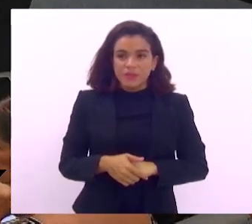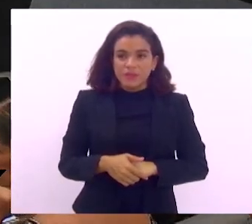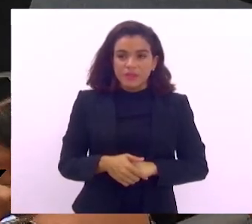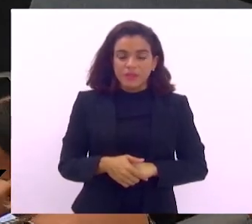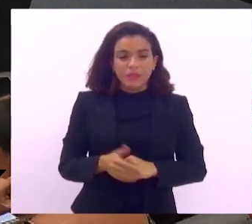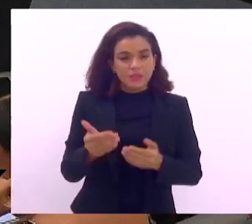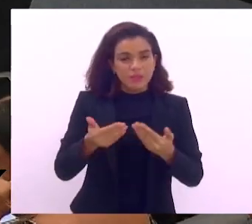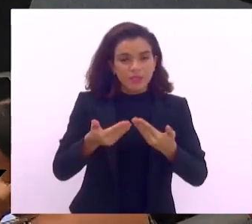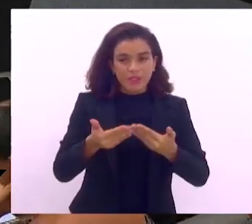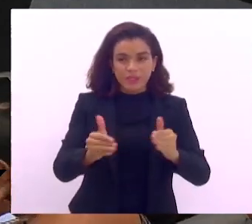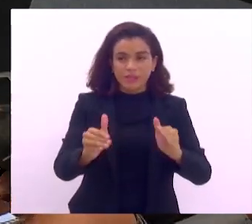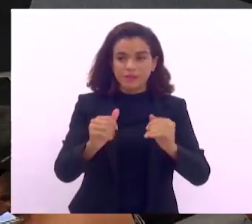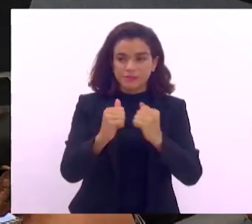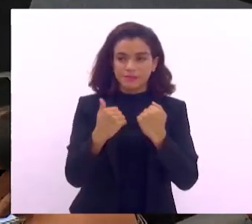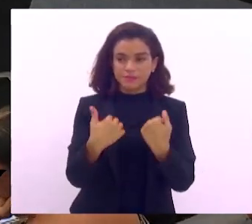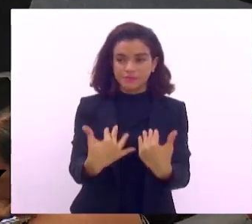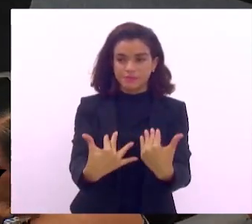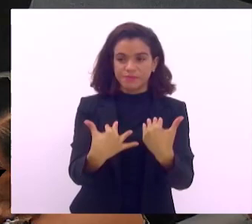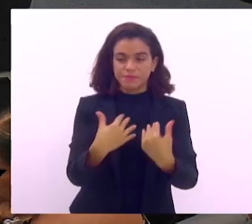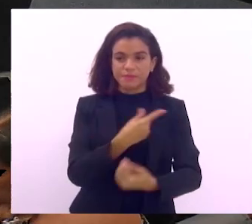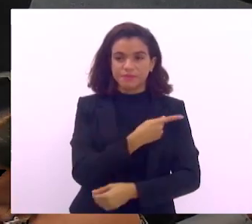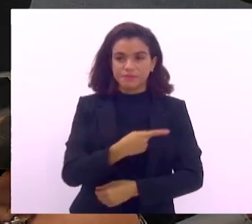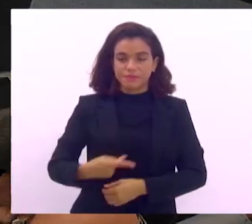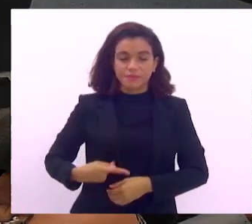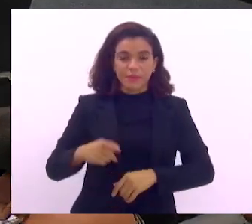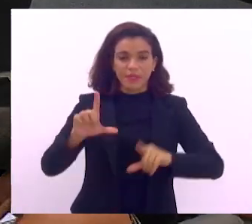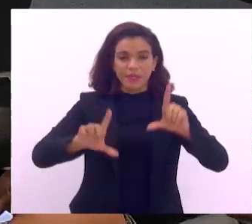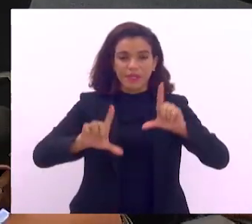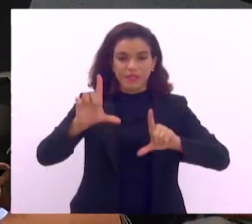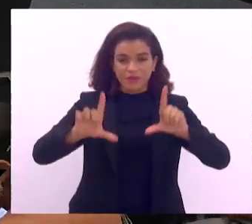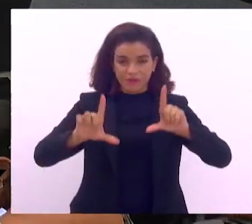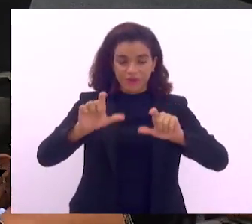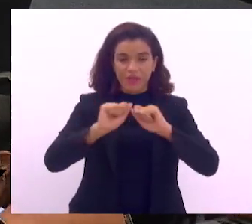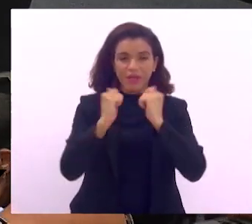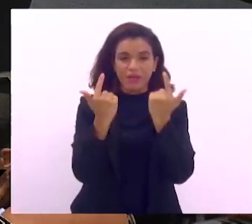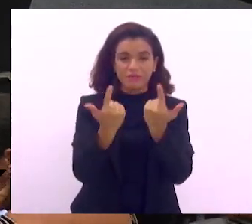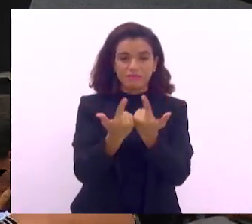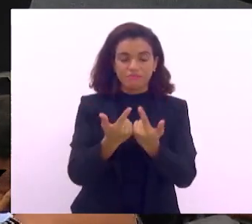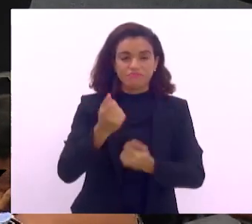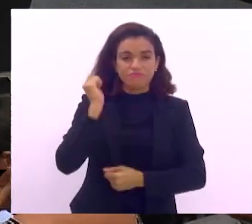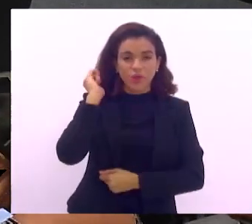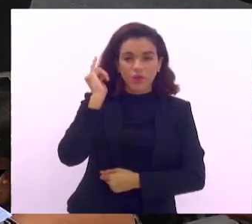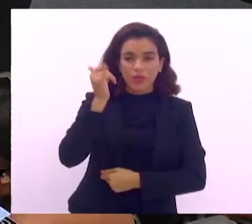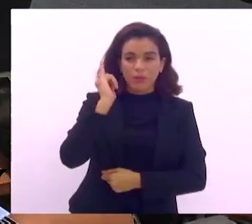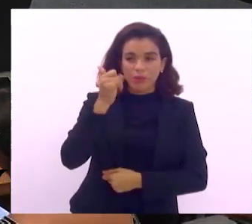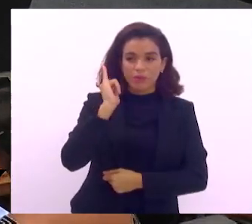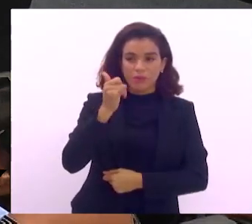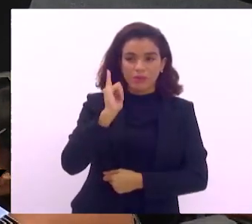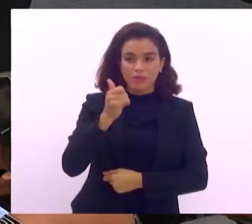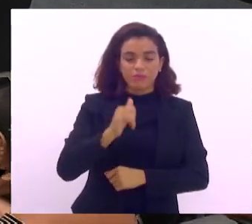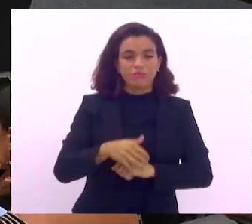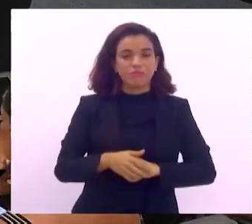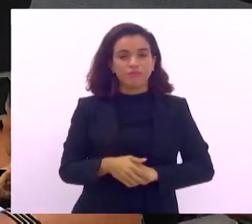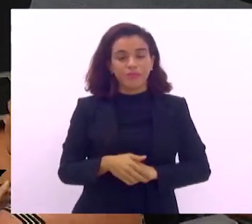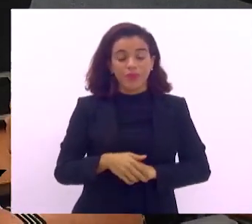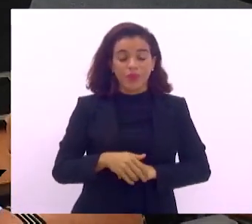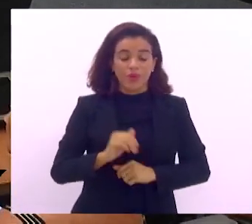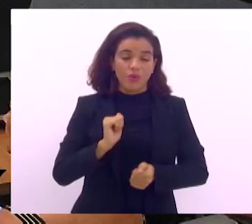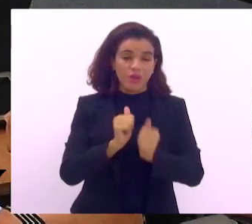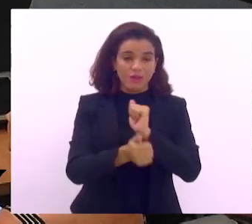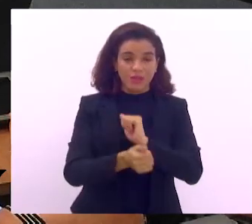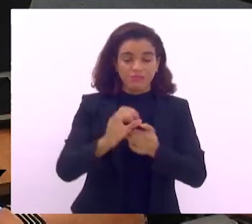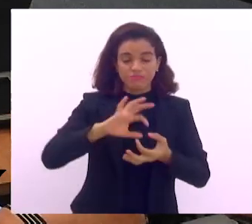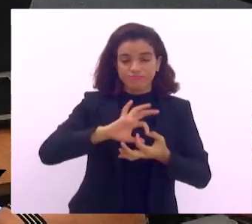Para início da nossa audiência, peço que a TV Alerj inicie com o depoimento do nosso grande atleta olímpico, senhor